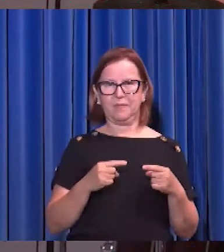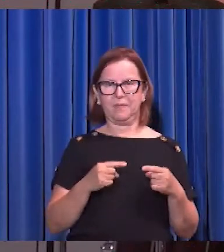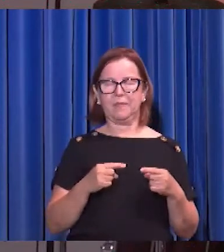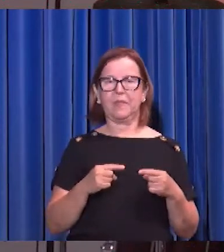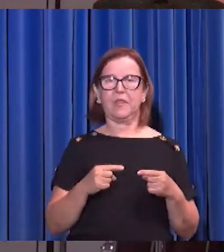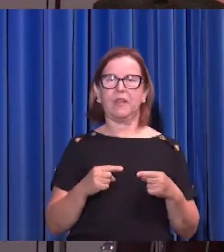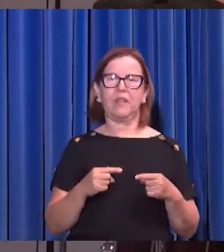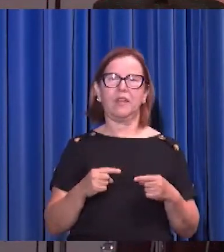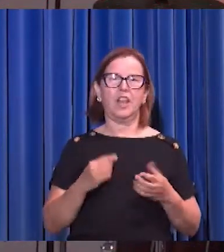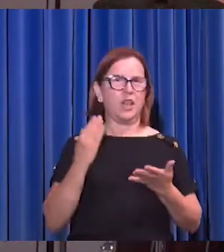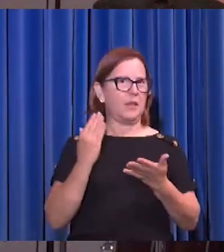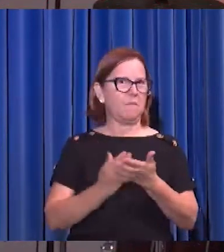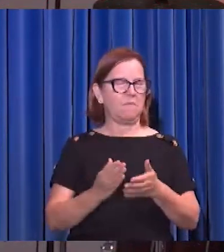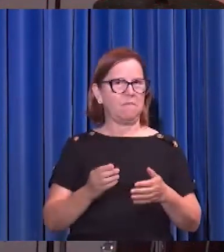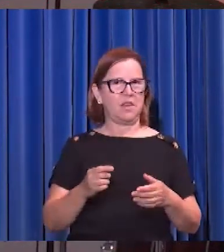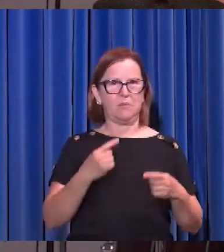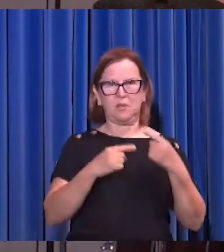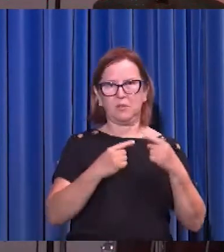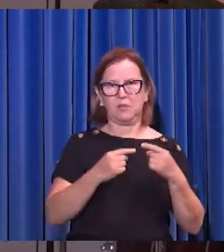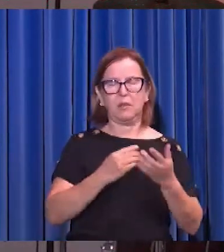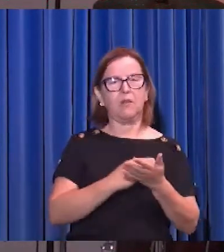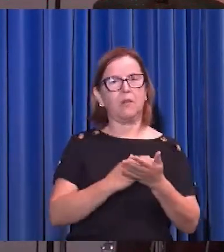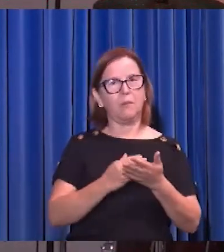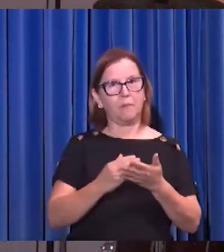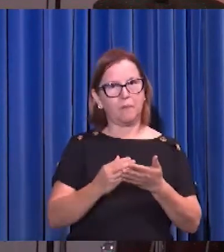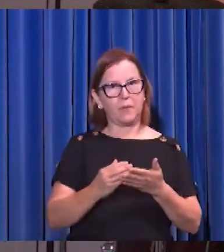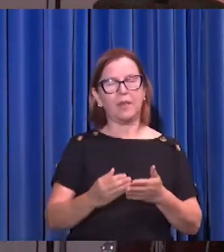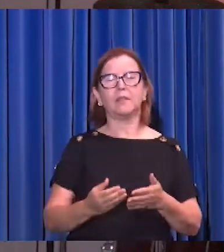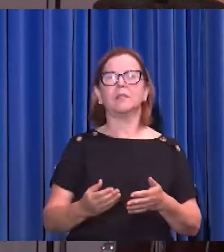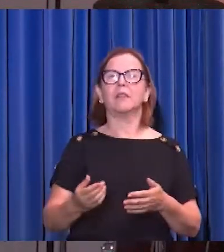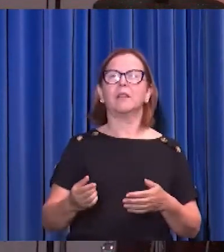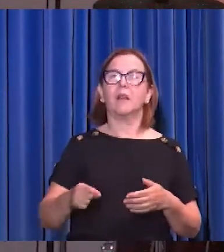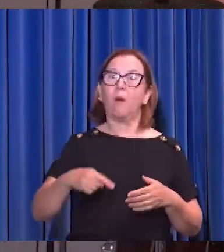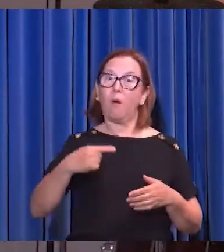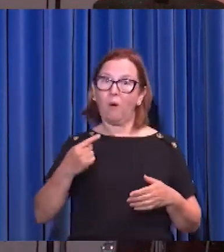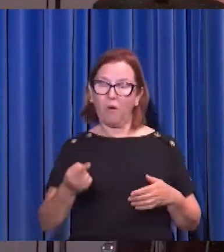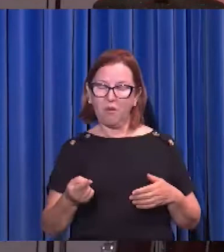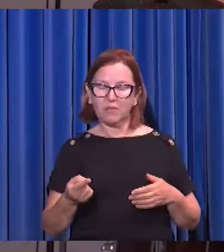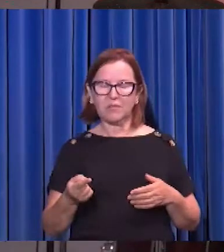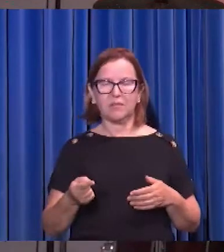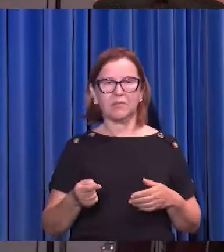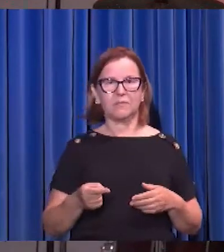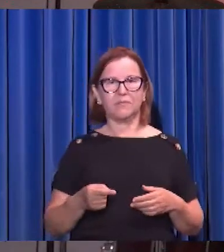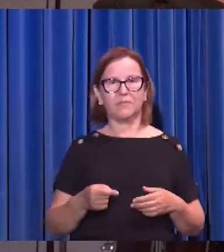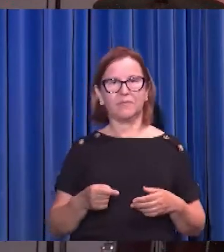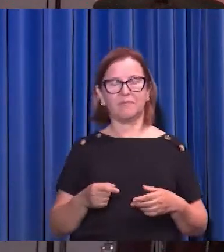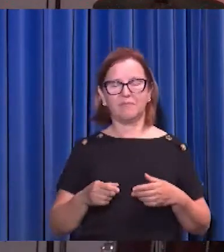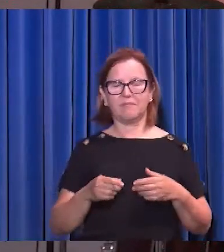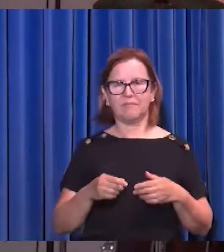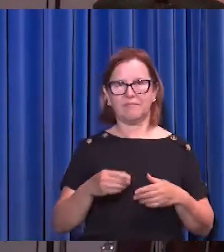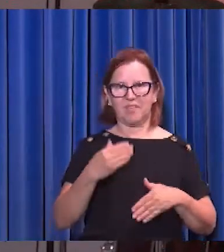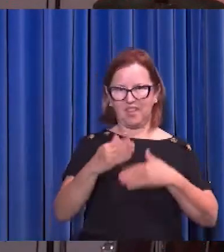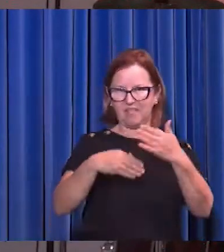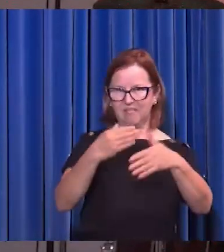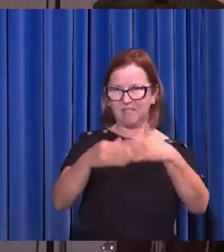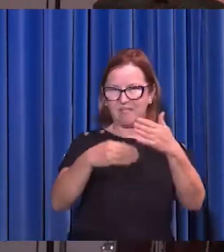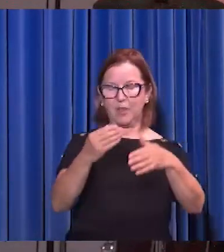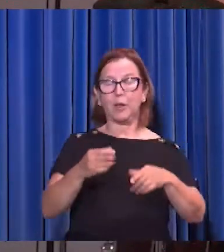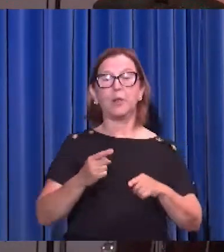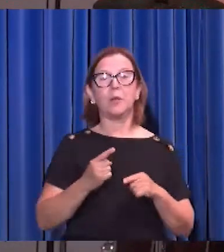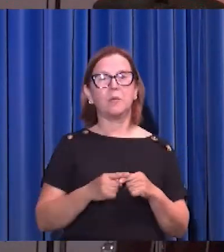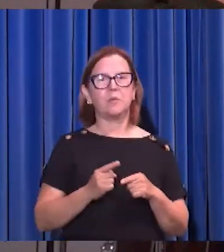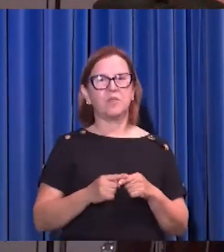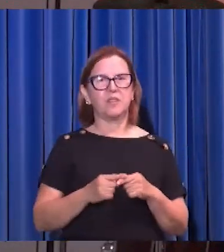discussão, de um argumento e pula para o outro. Sai de uma trincheira e se refugia em outra. E assim vai. Porque ela não